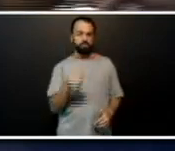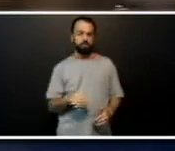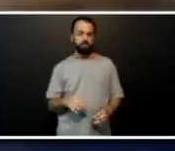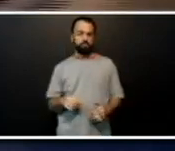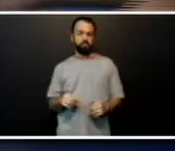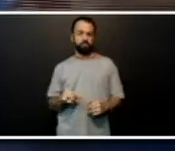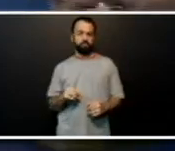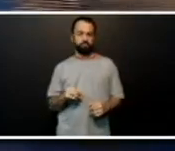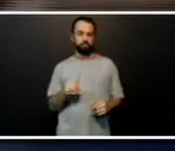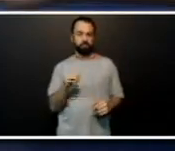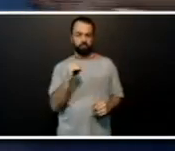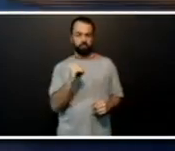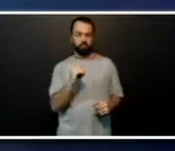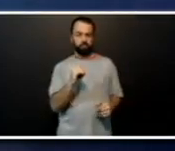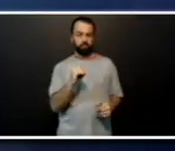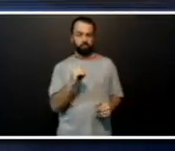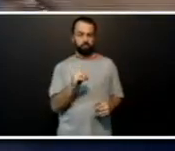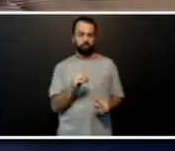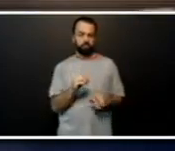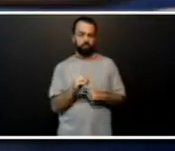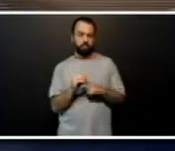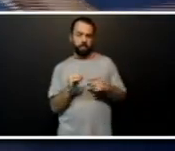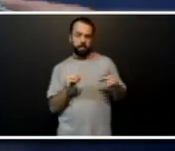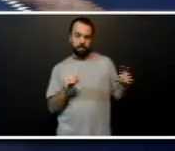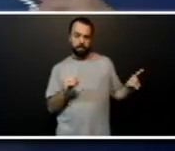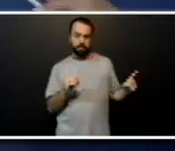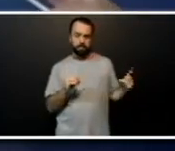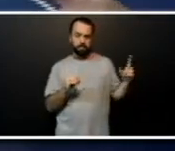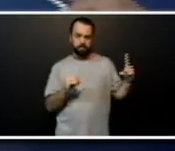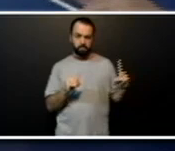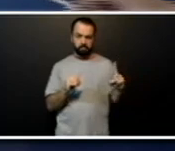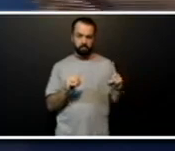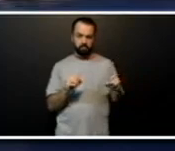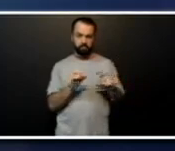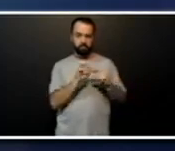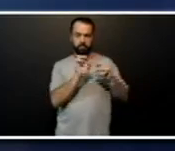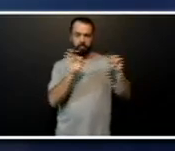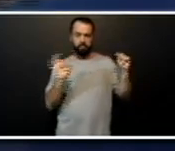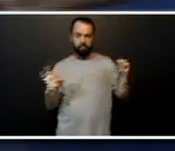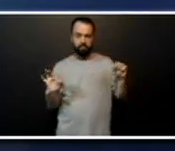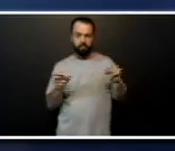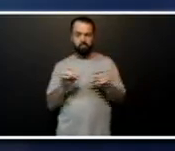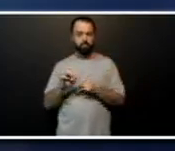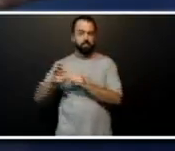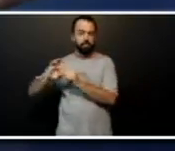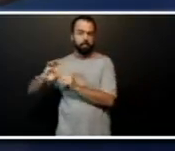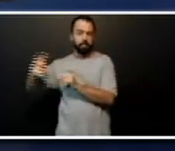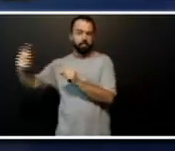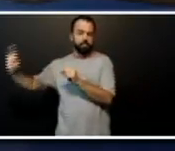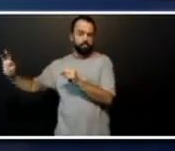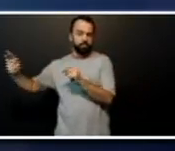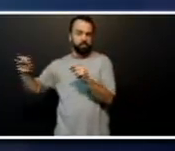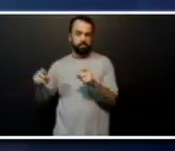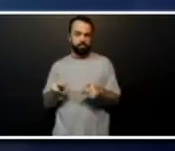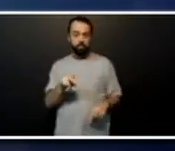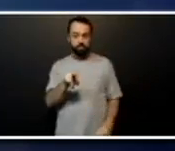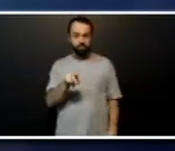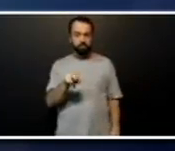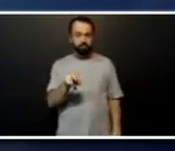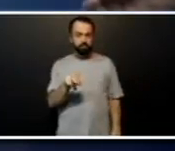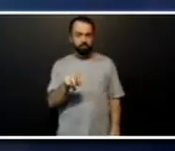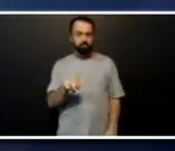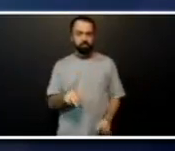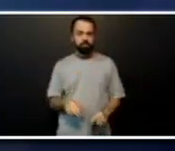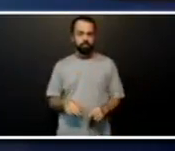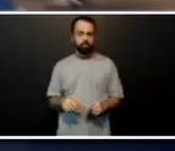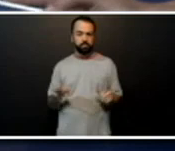Os que ocupam mesma posição em relação ao zero. Só